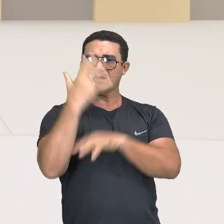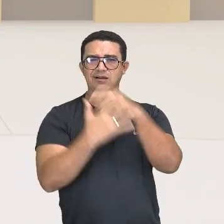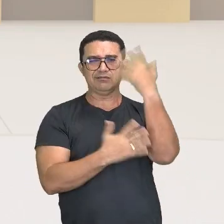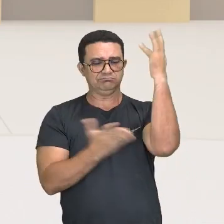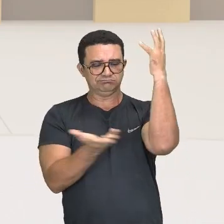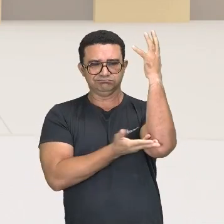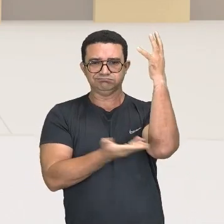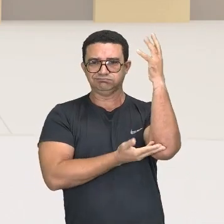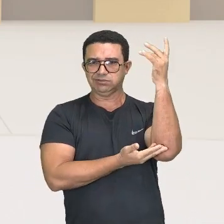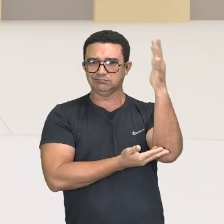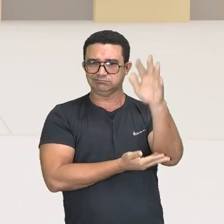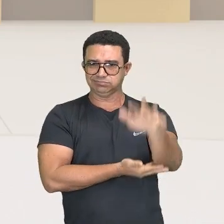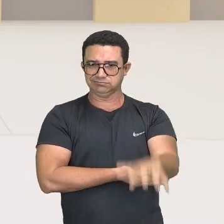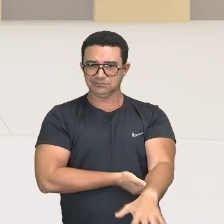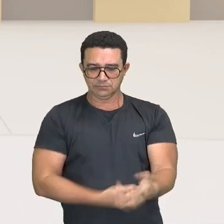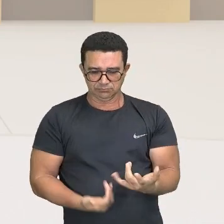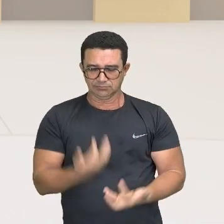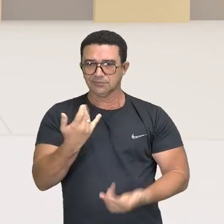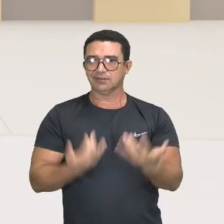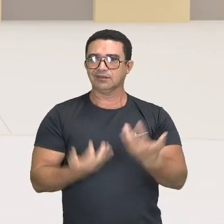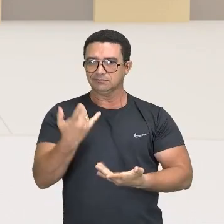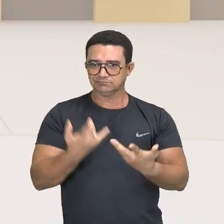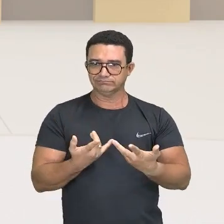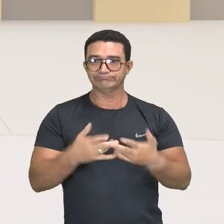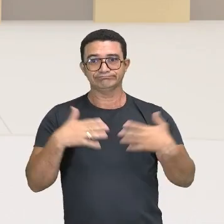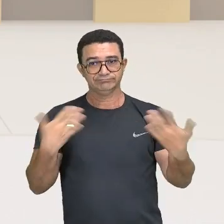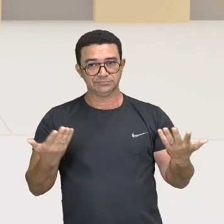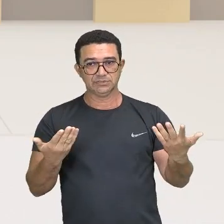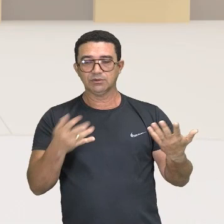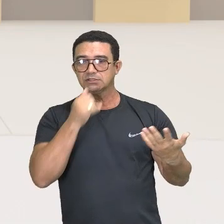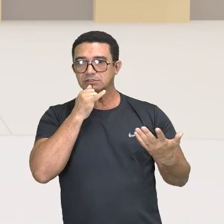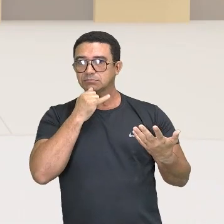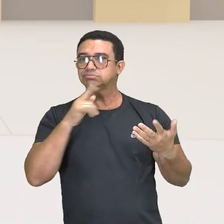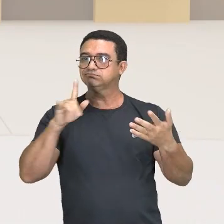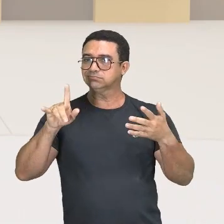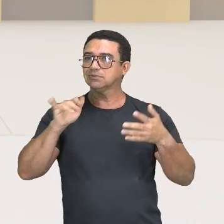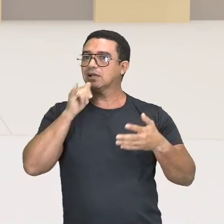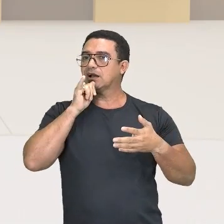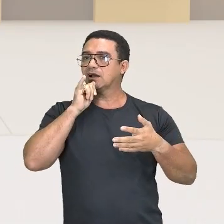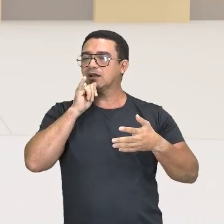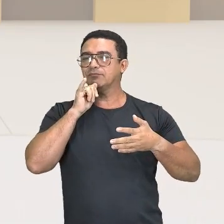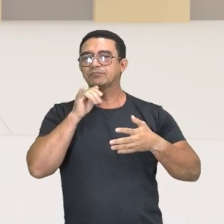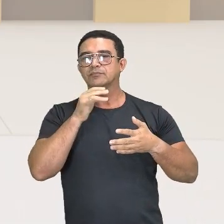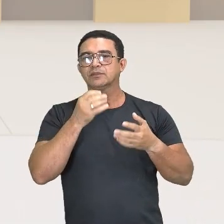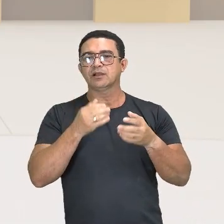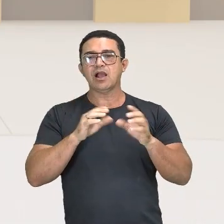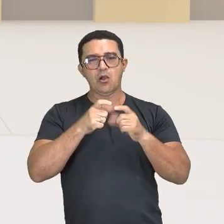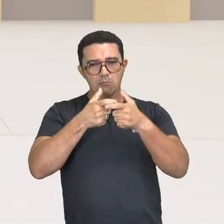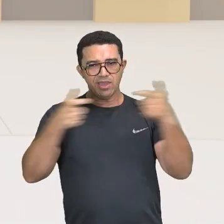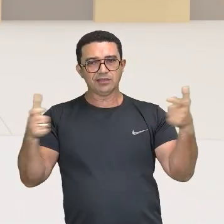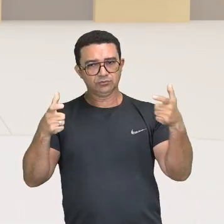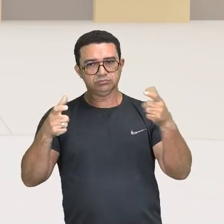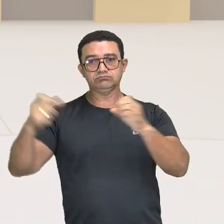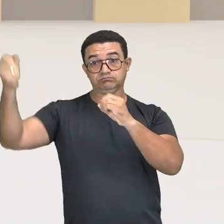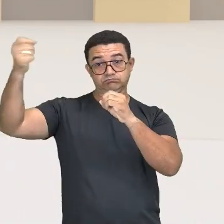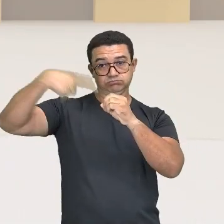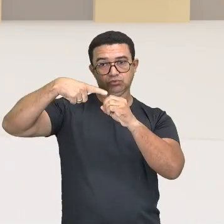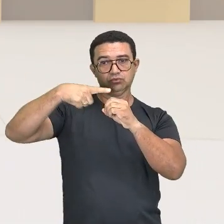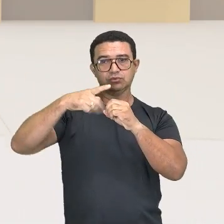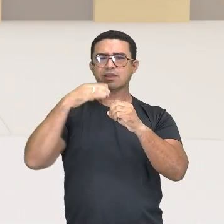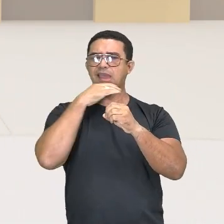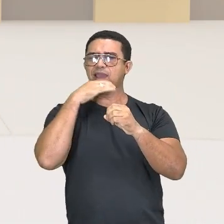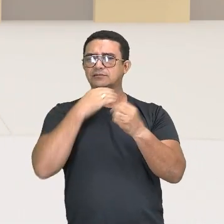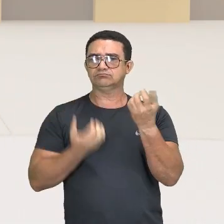também muito CO2. Por isso que o desmatamento, as queimadas, elas contribuem para a intensificação desse efeito estufa. Porque quando você queima